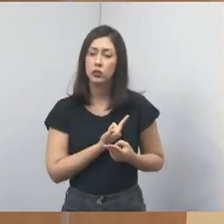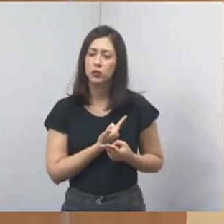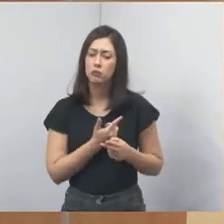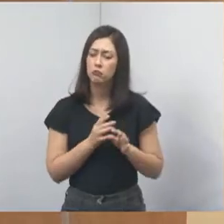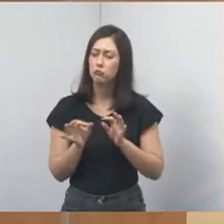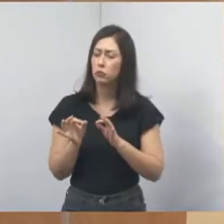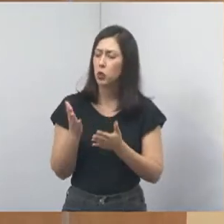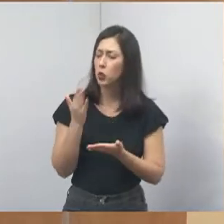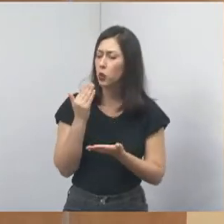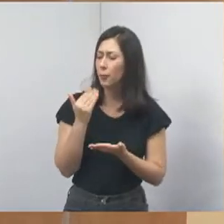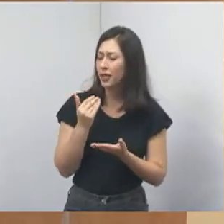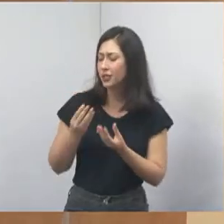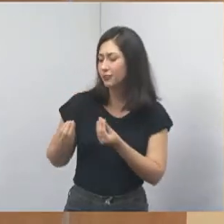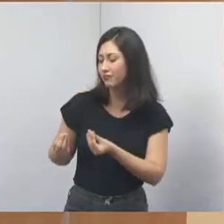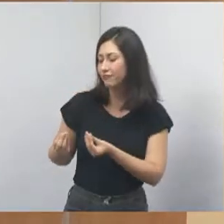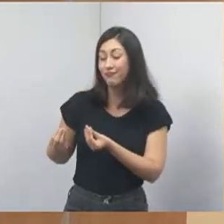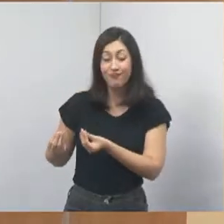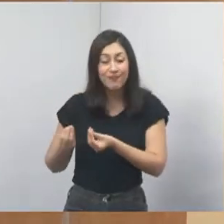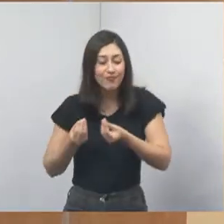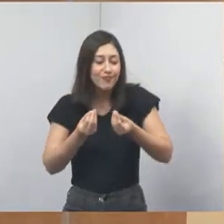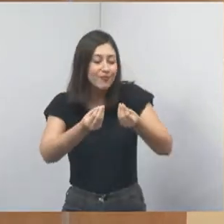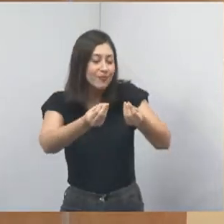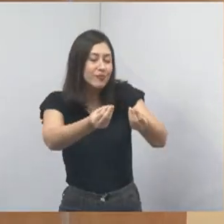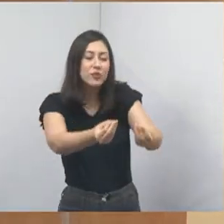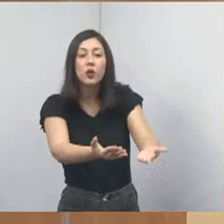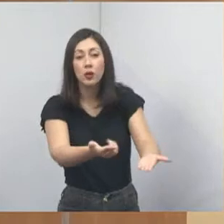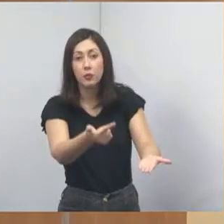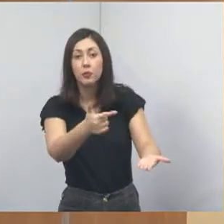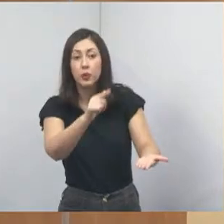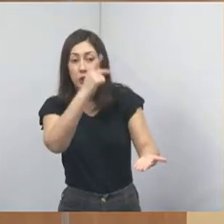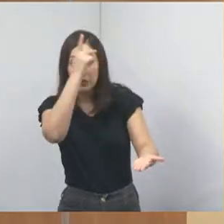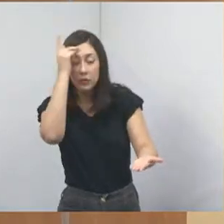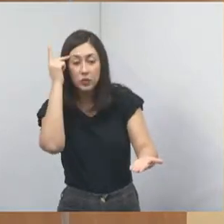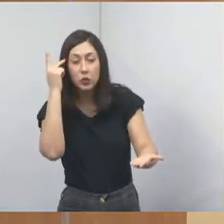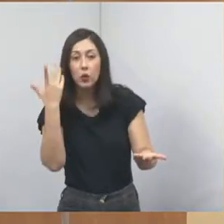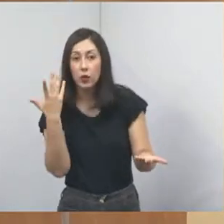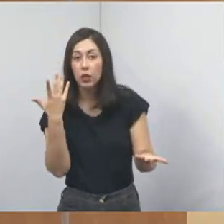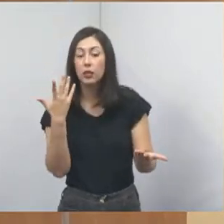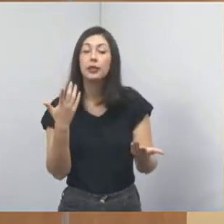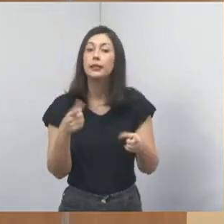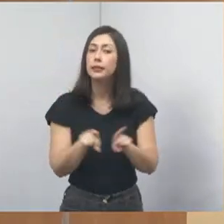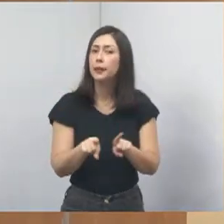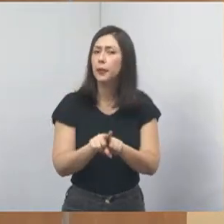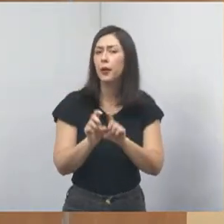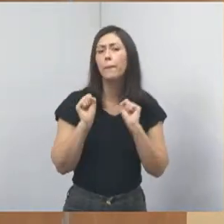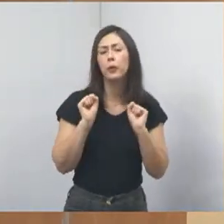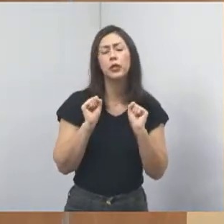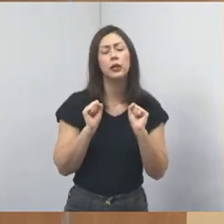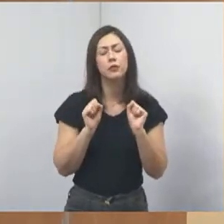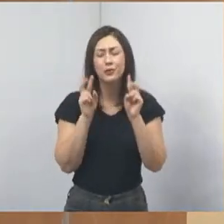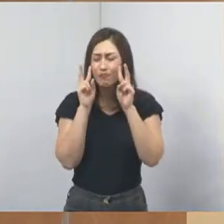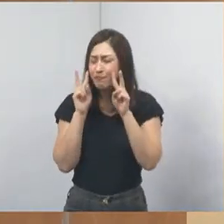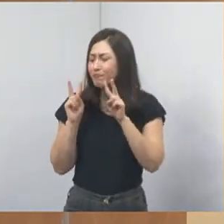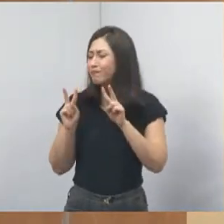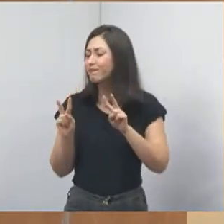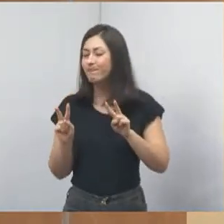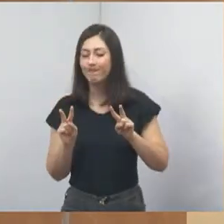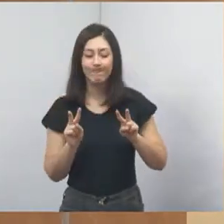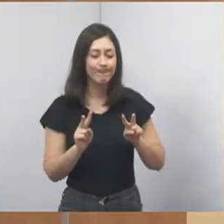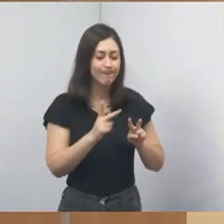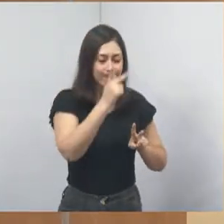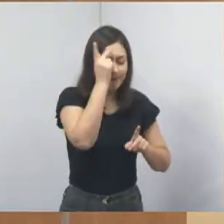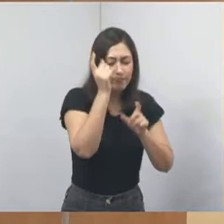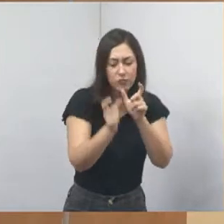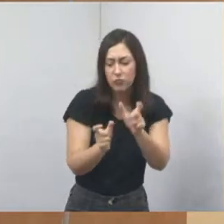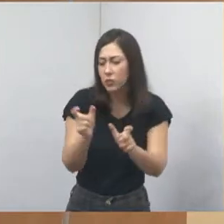repente, poder doar para alguém que precisa. Nesse âmbito pessoal, nós podemos olhar com mais carinho para a forma como